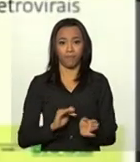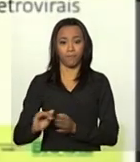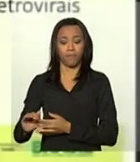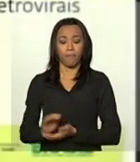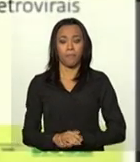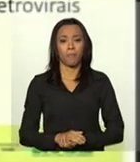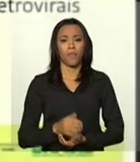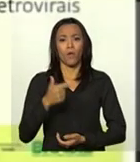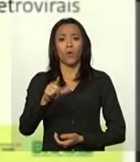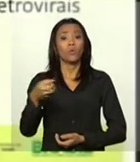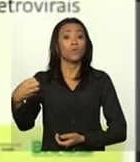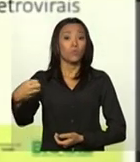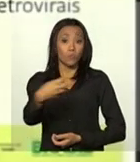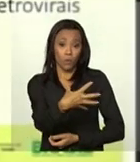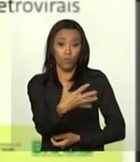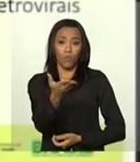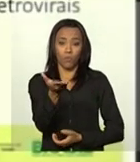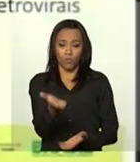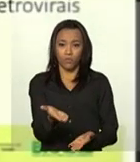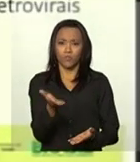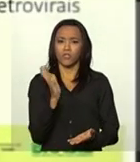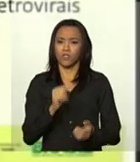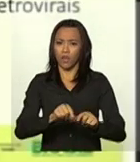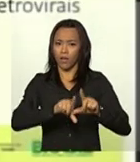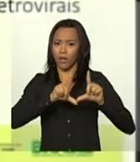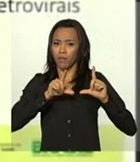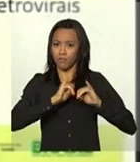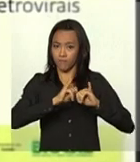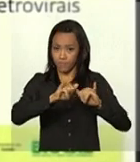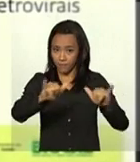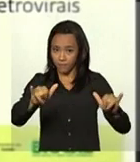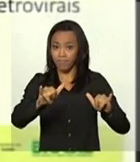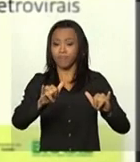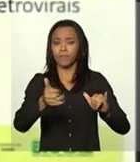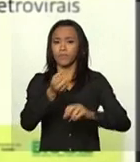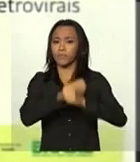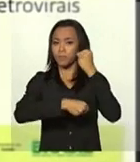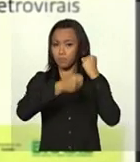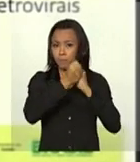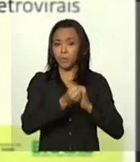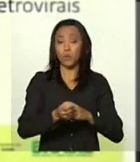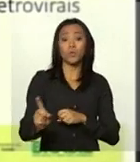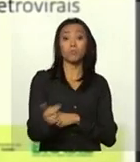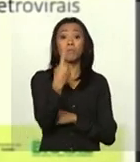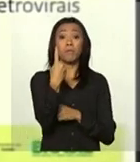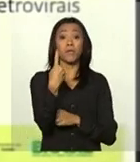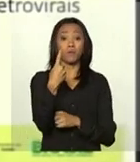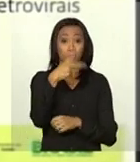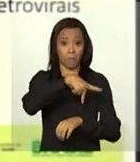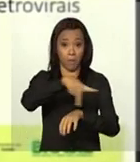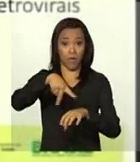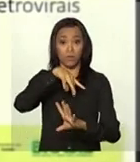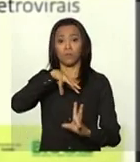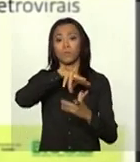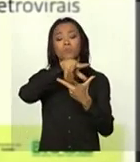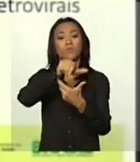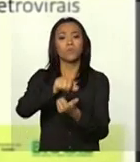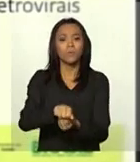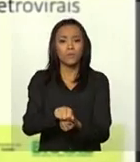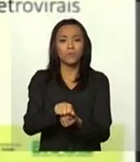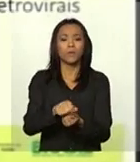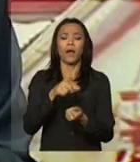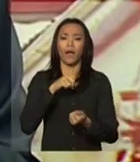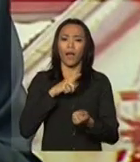O novo protocolo, né, que eu já fiz referência, que foi lançado ano passado, o Brasil é um dos primeiros países do mundo a adotar